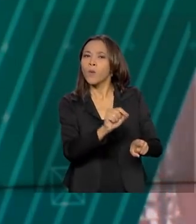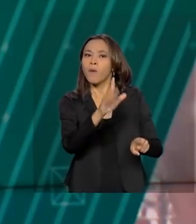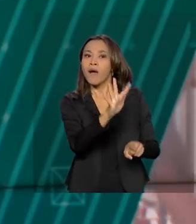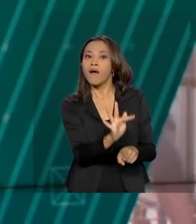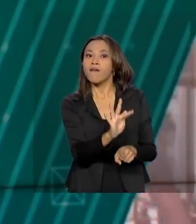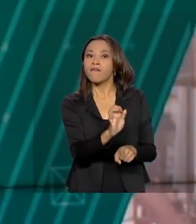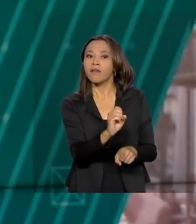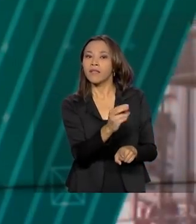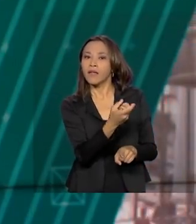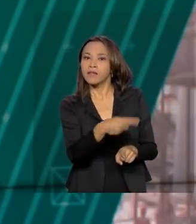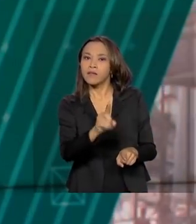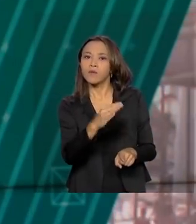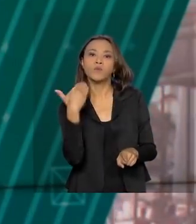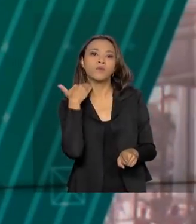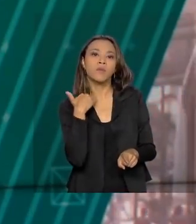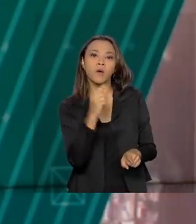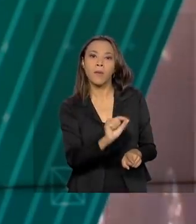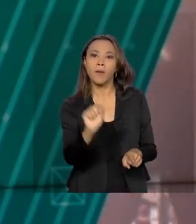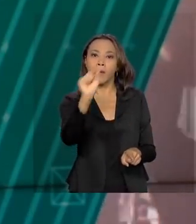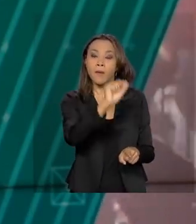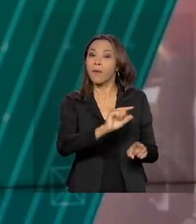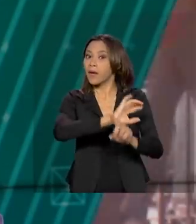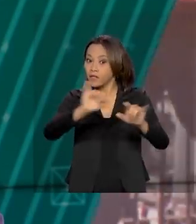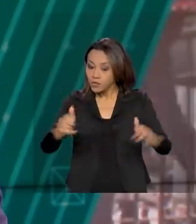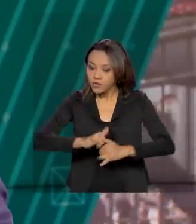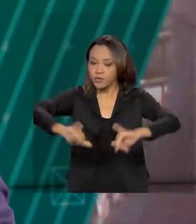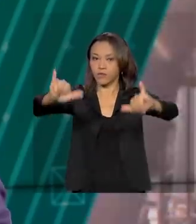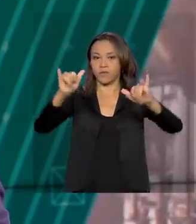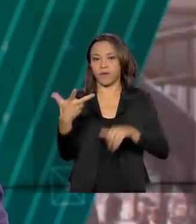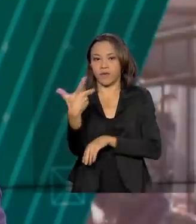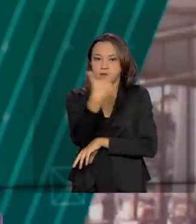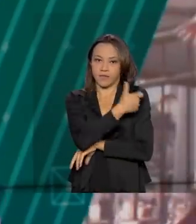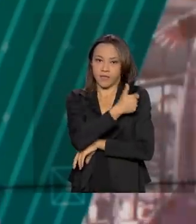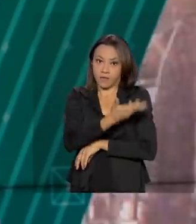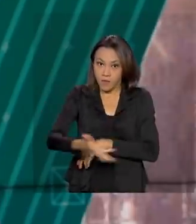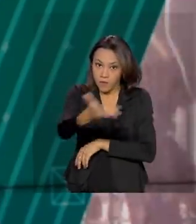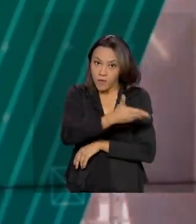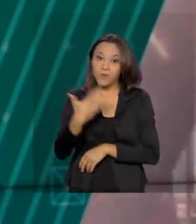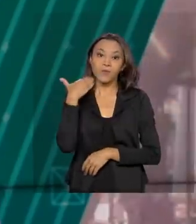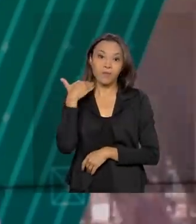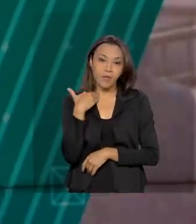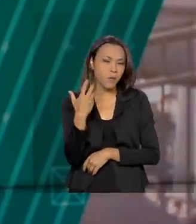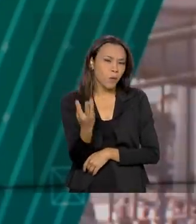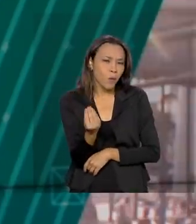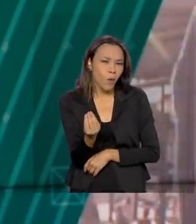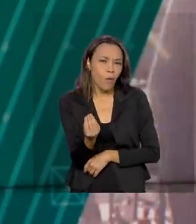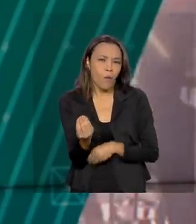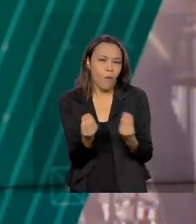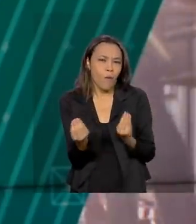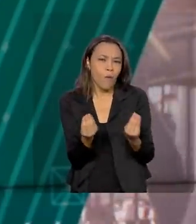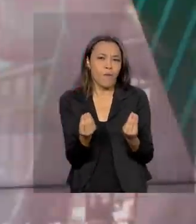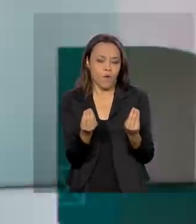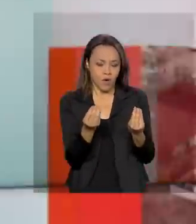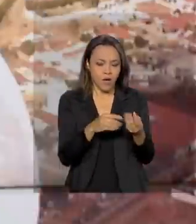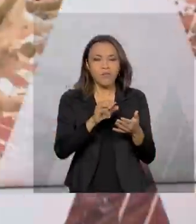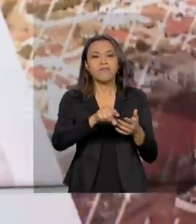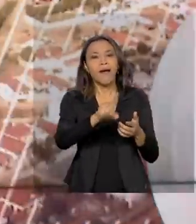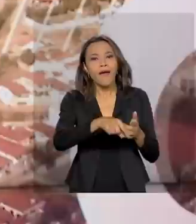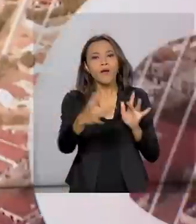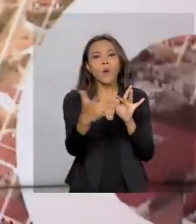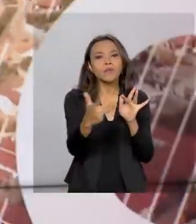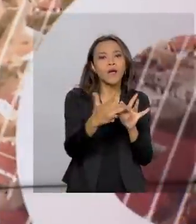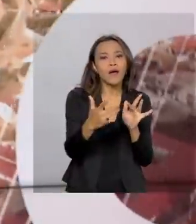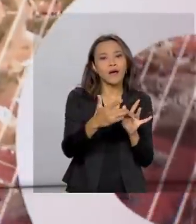bancos para a divulgação da campanha de vacinação As instituições financeiras colaboram por meio dos diversos canais de relacionamento